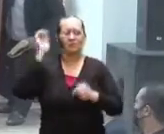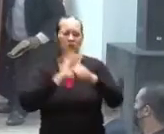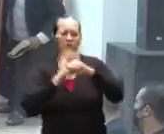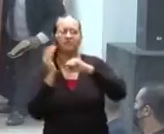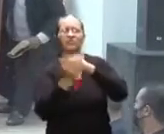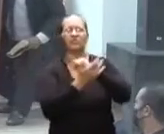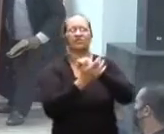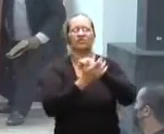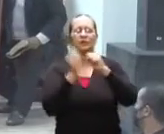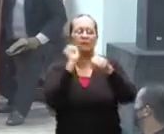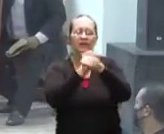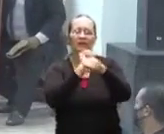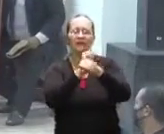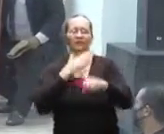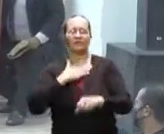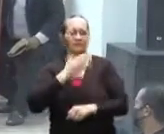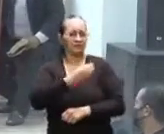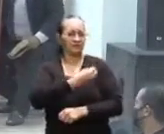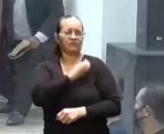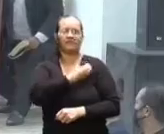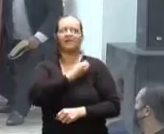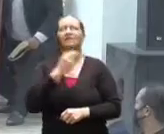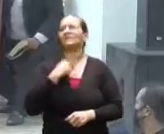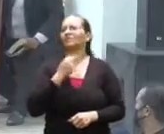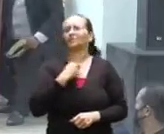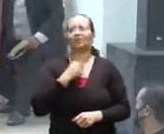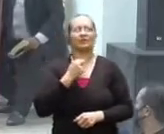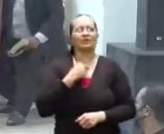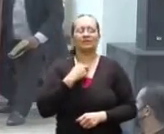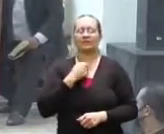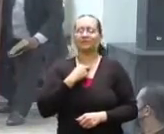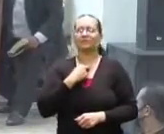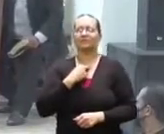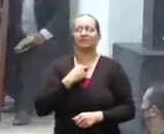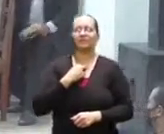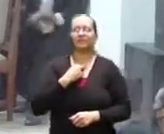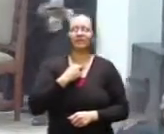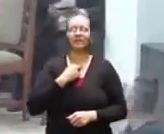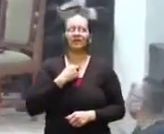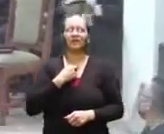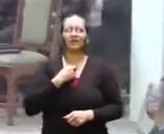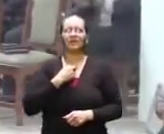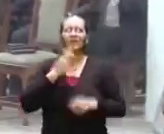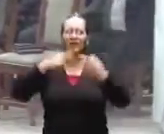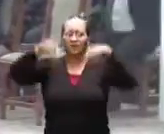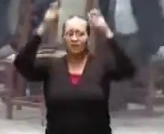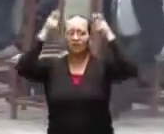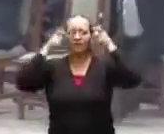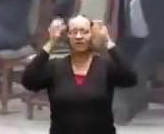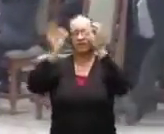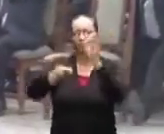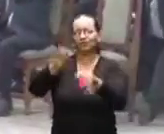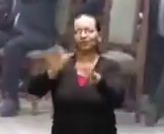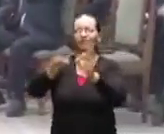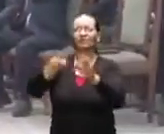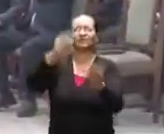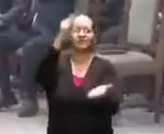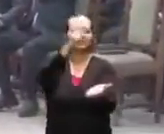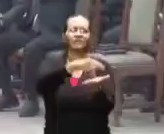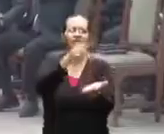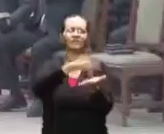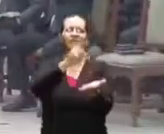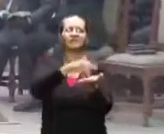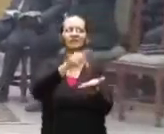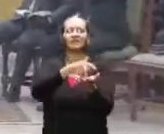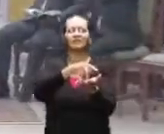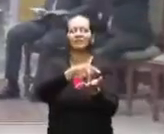me parar. Porque tem uma coroa. Essa coroa não tem corrupção. Essa coroa não vai acabar. Essa coroa não vai, não